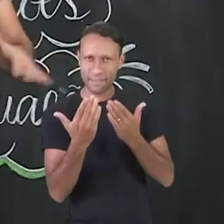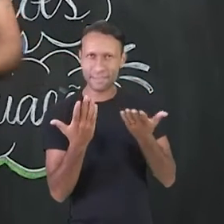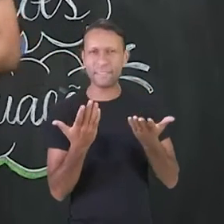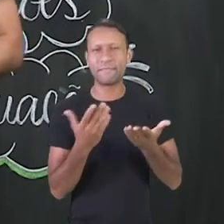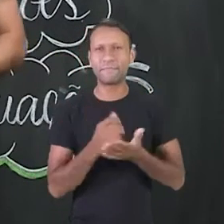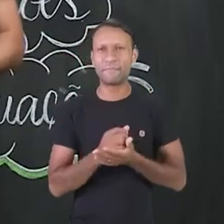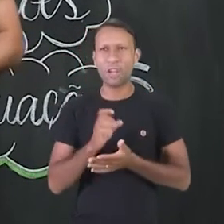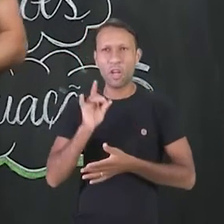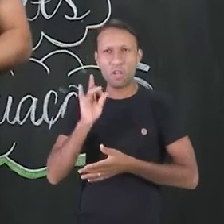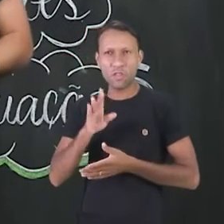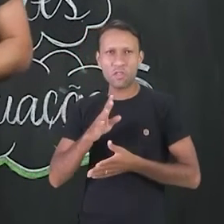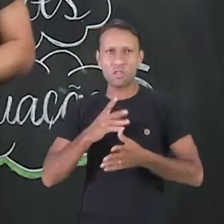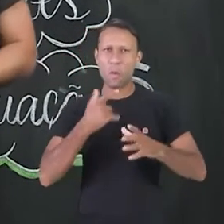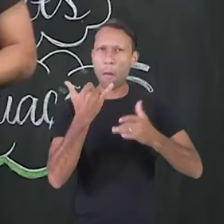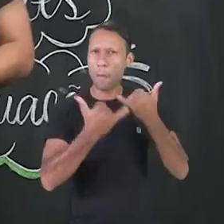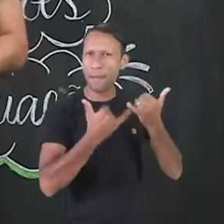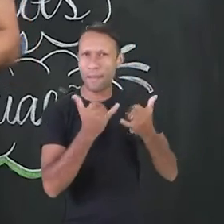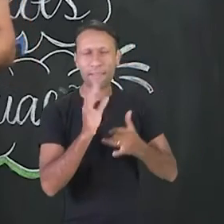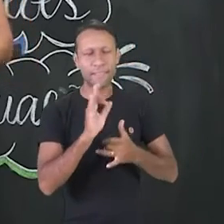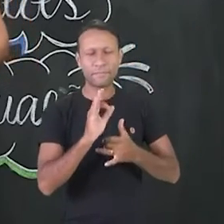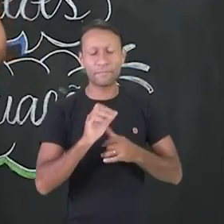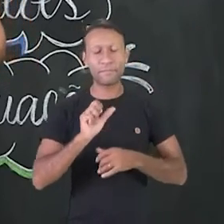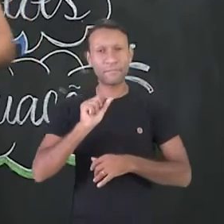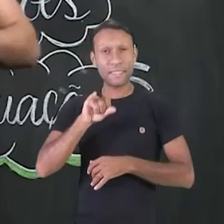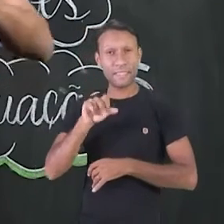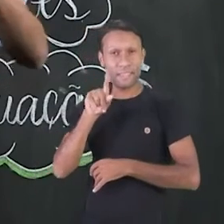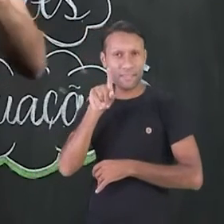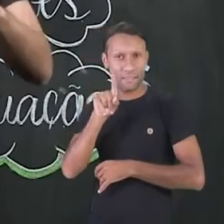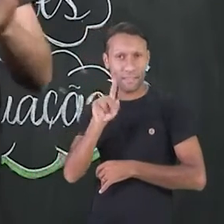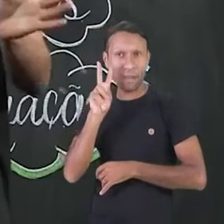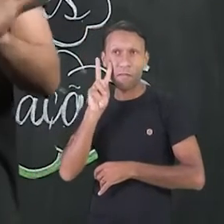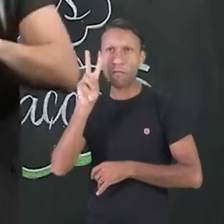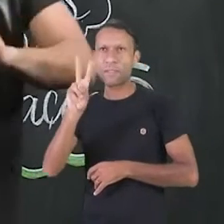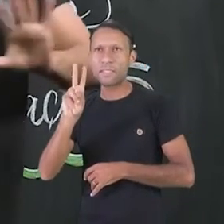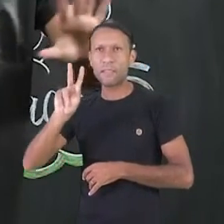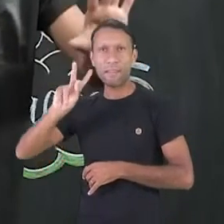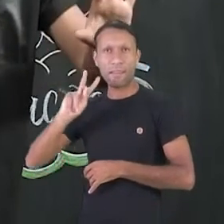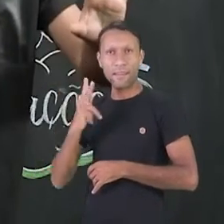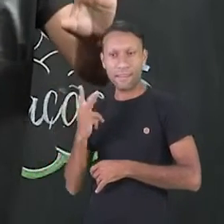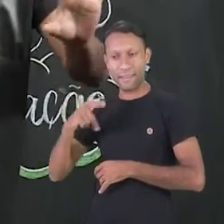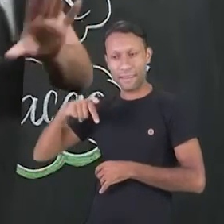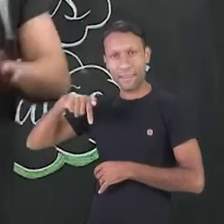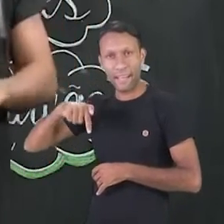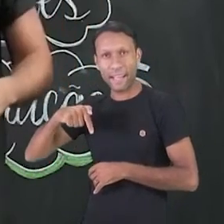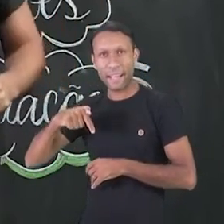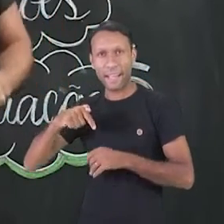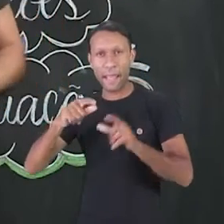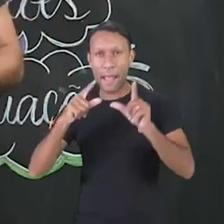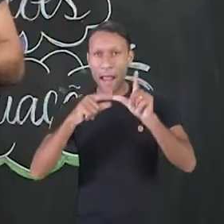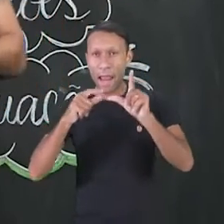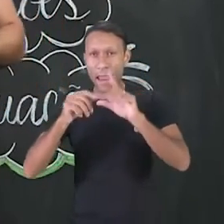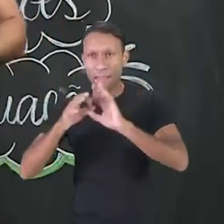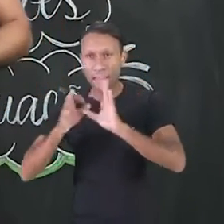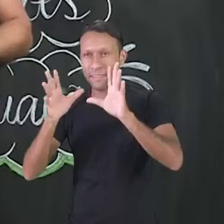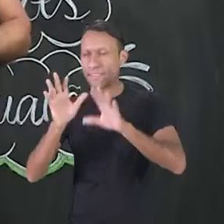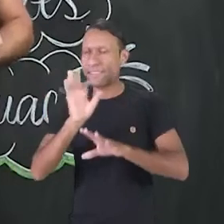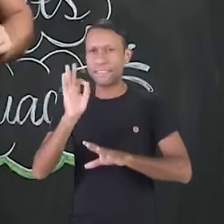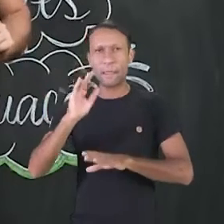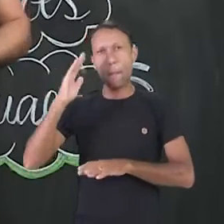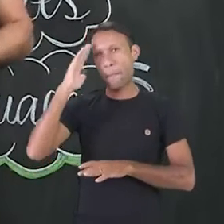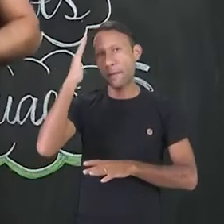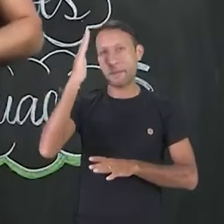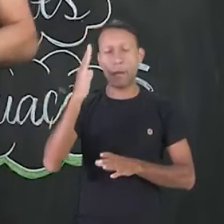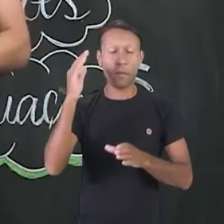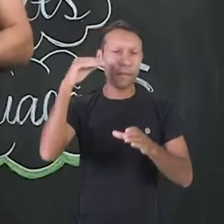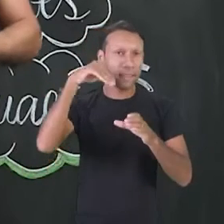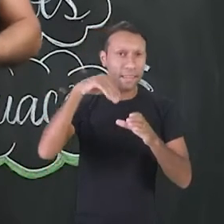não só como forma de entretenimento. Então, da próxima vez que você ouvir HQ, não são só letras aleatórias soltas, hein? É um gênero narrativo